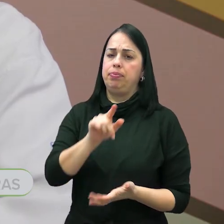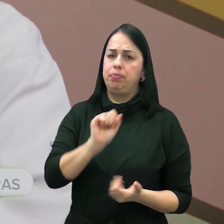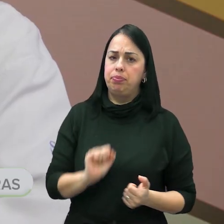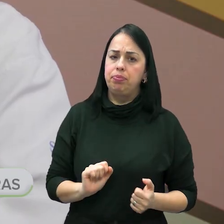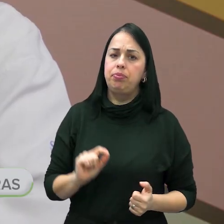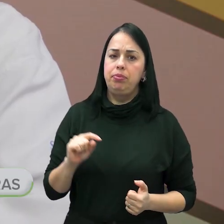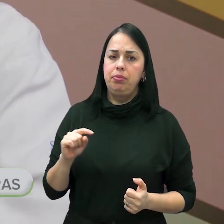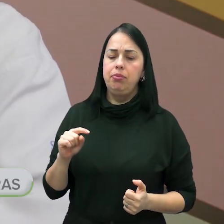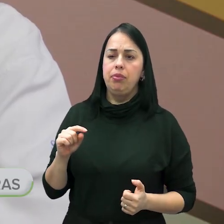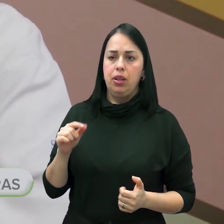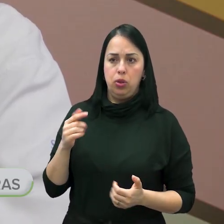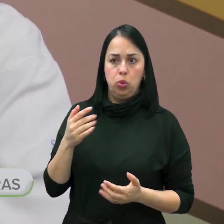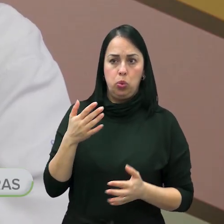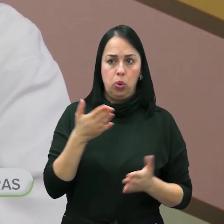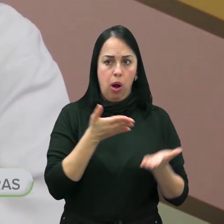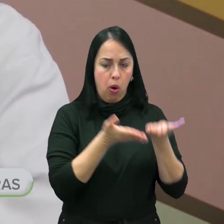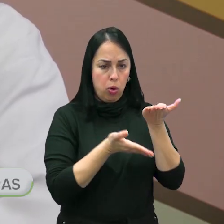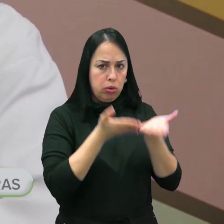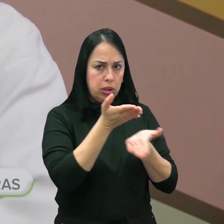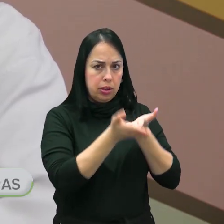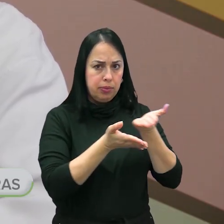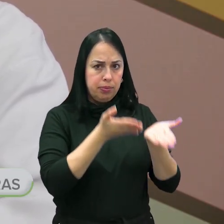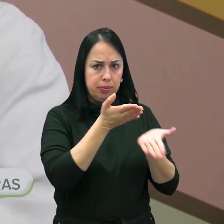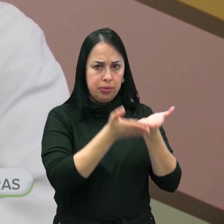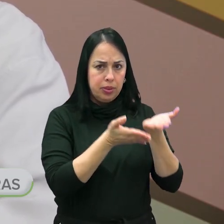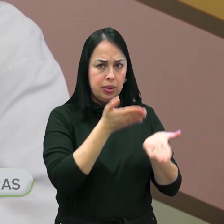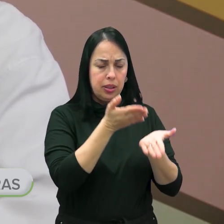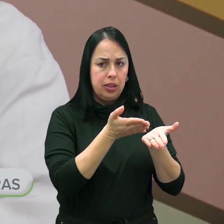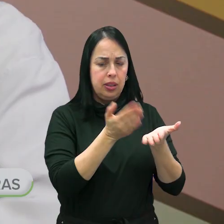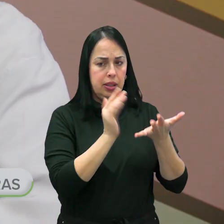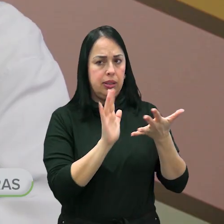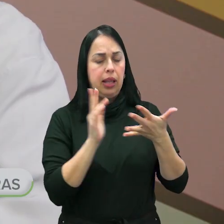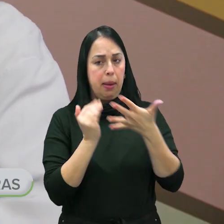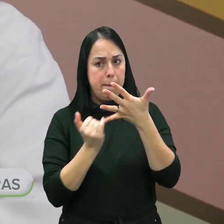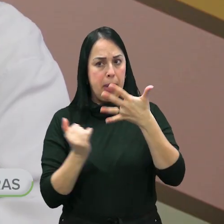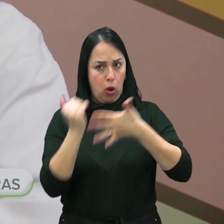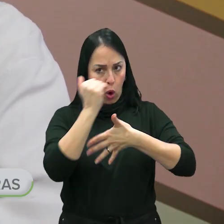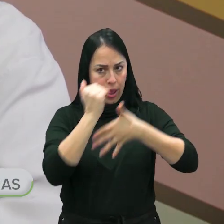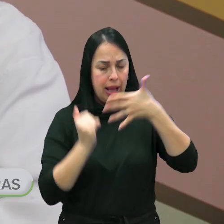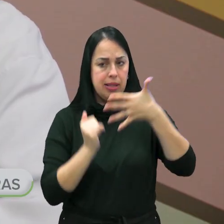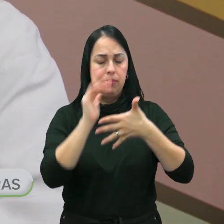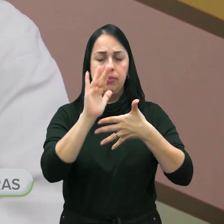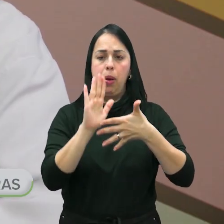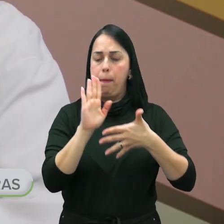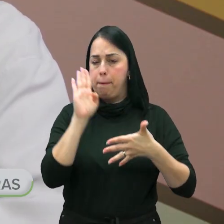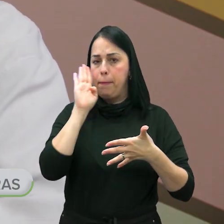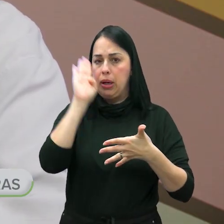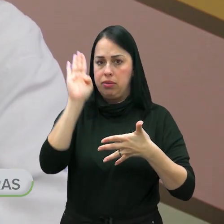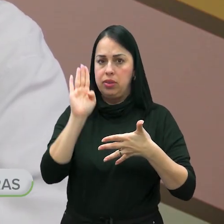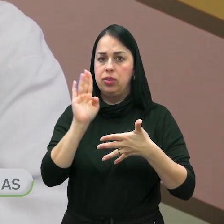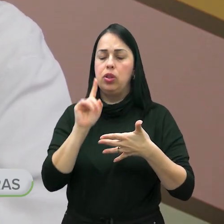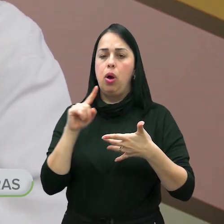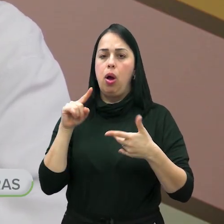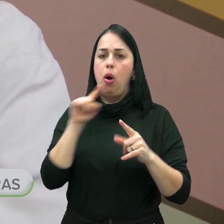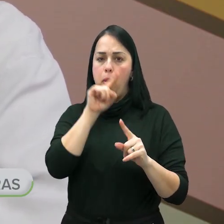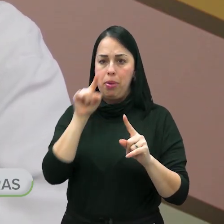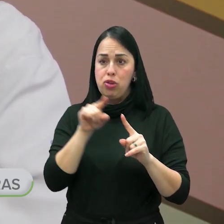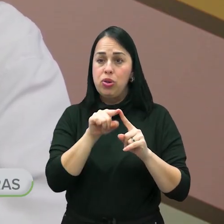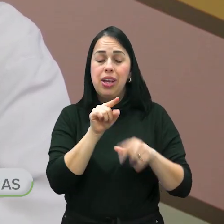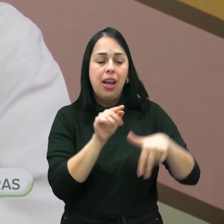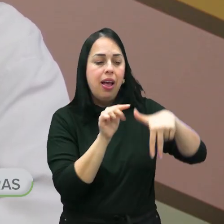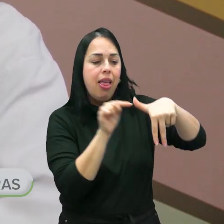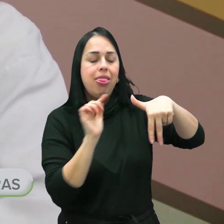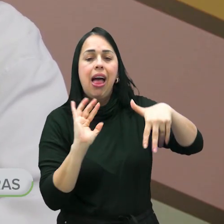dúvida. Nós consideramos no tratamento algumas prioridades. O principal objetivo